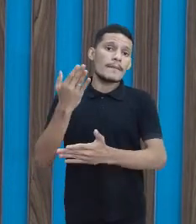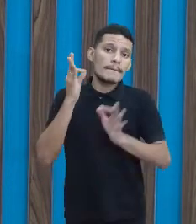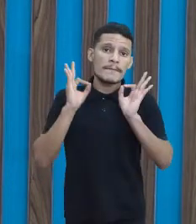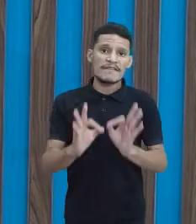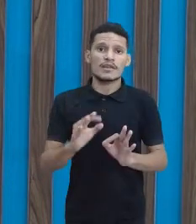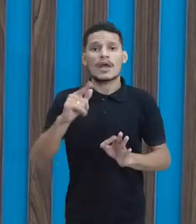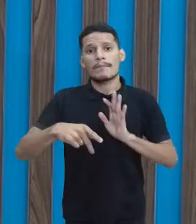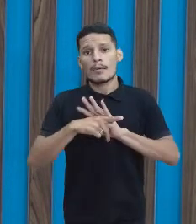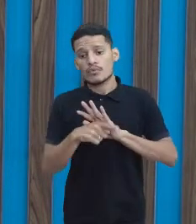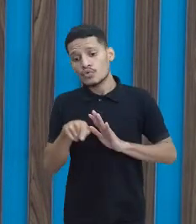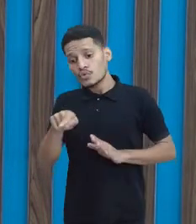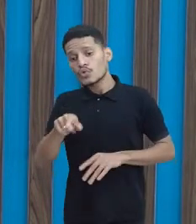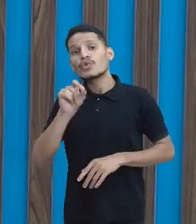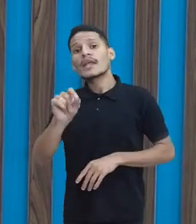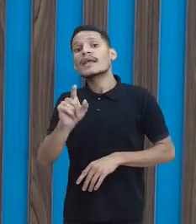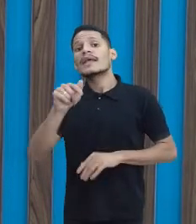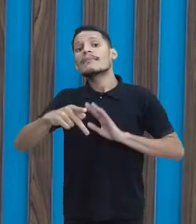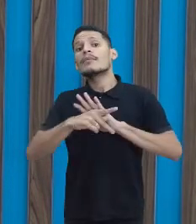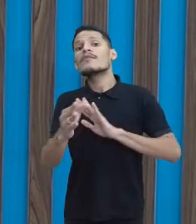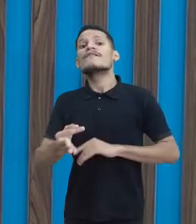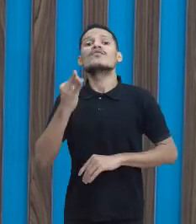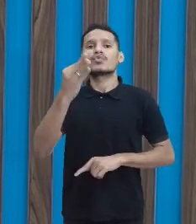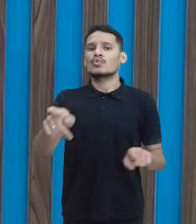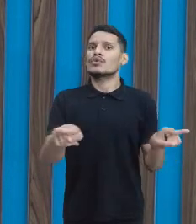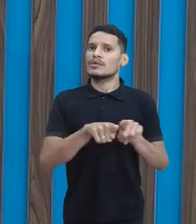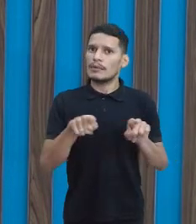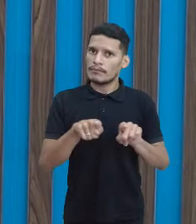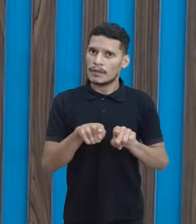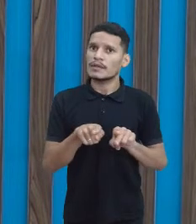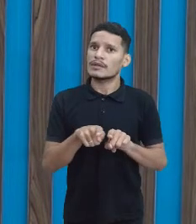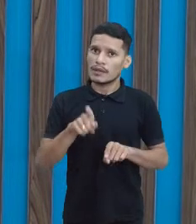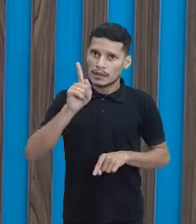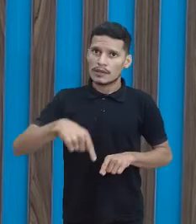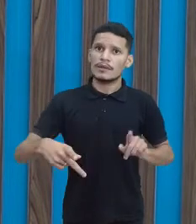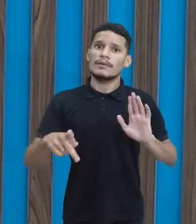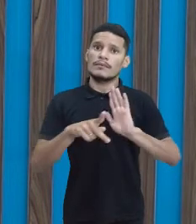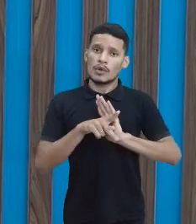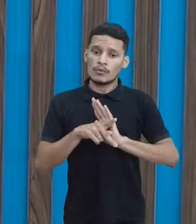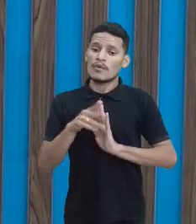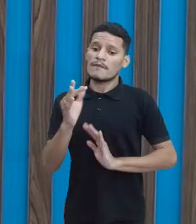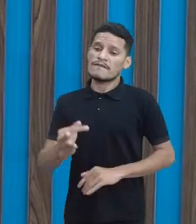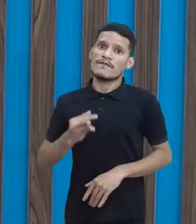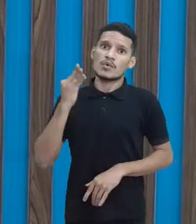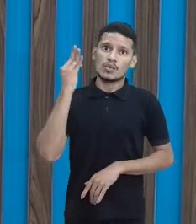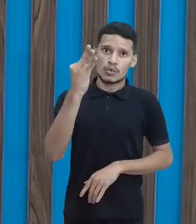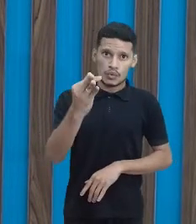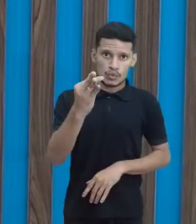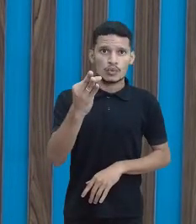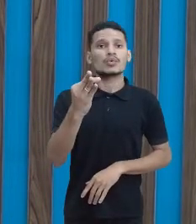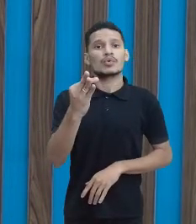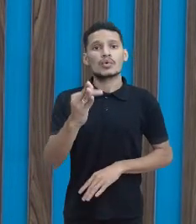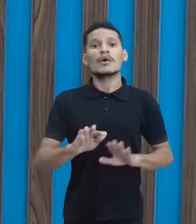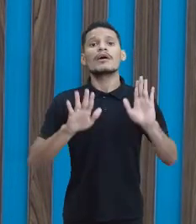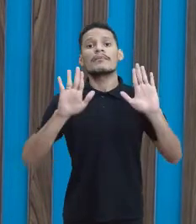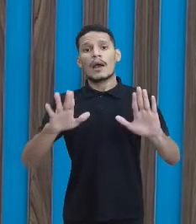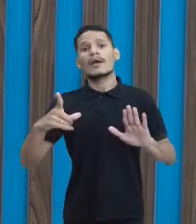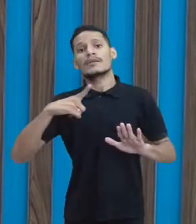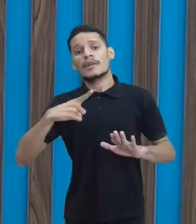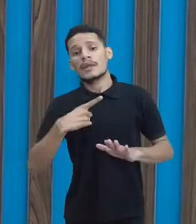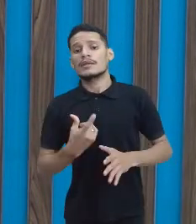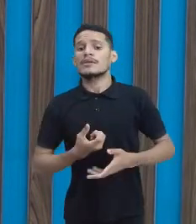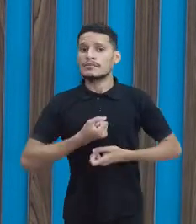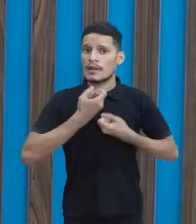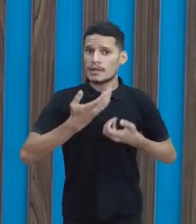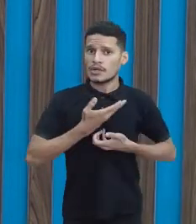verbo auxiliar have vai estar no futuro também. Ou seja, vai ter o futuro ali no auxiliar, porém vai ter a expressão do